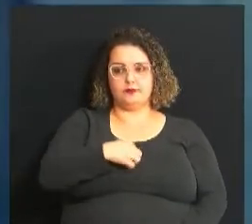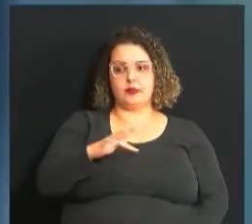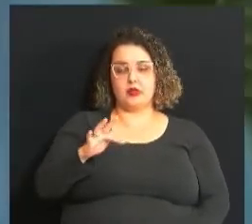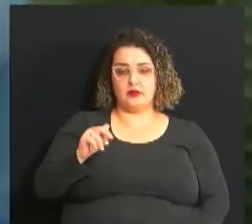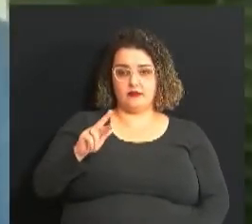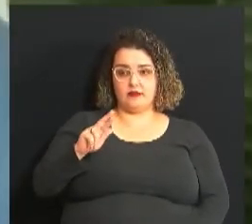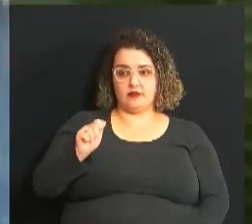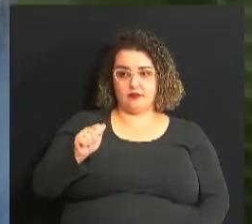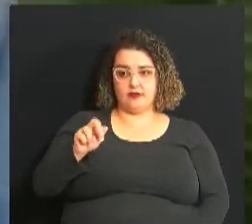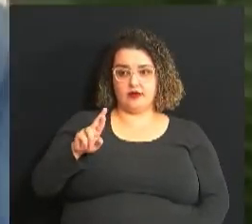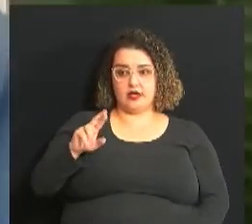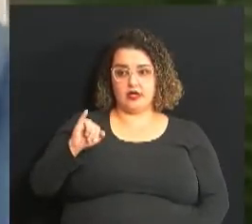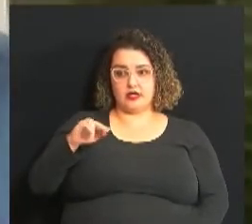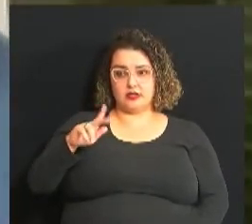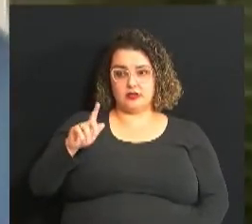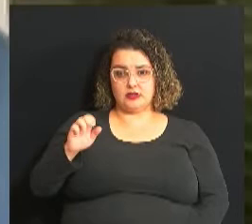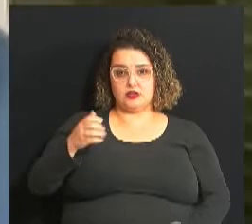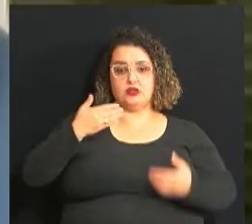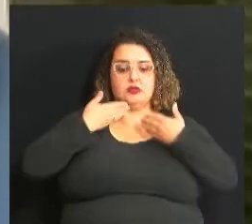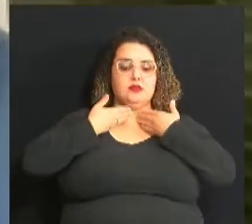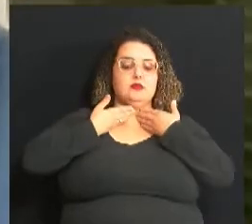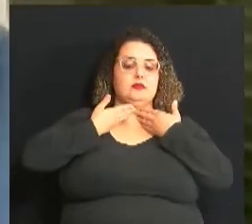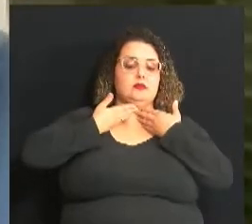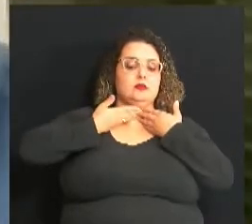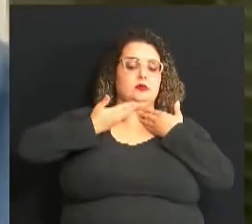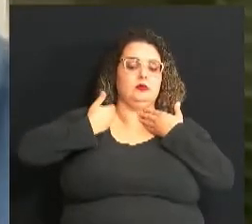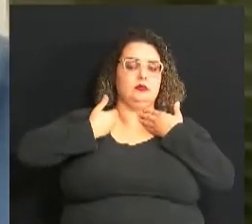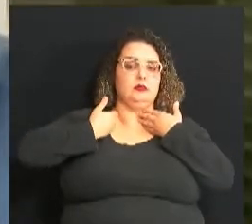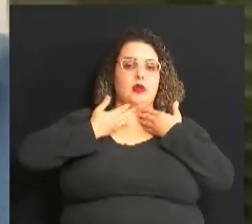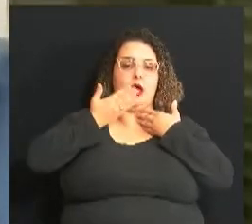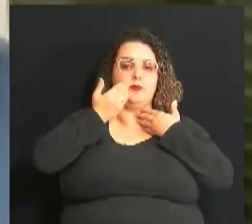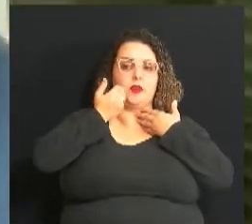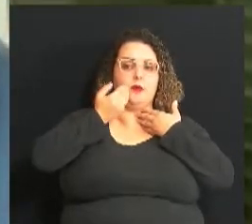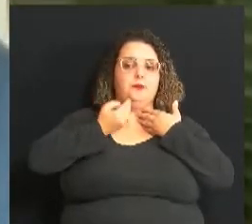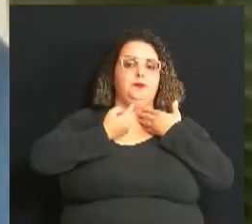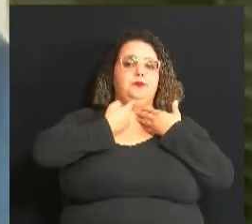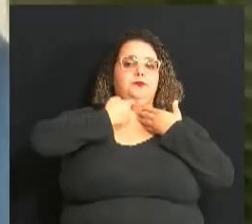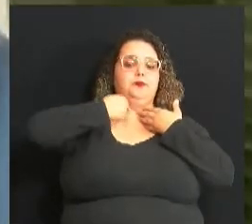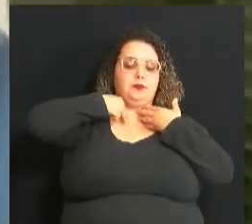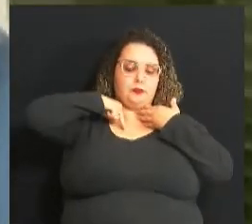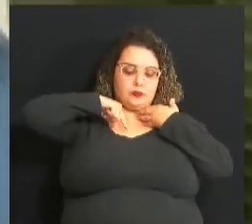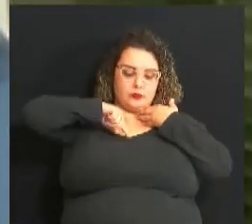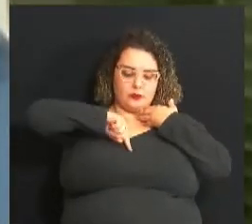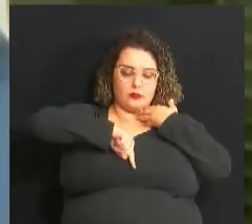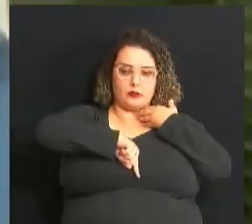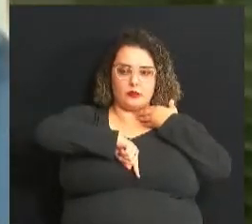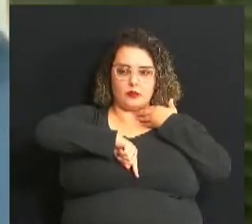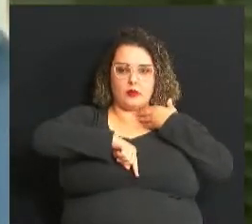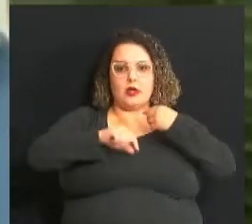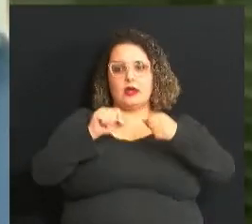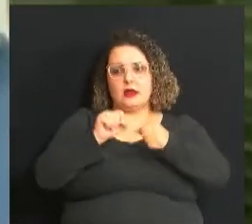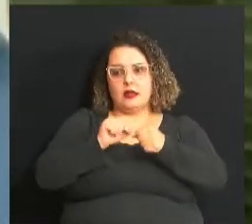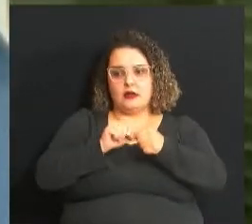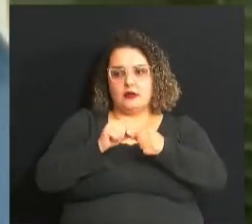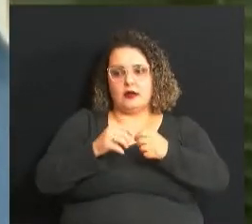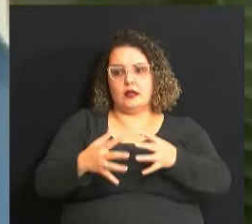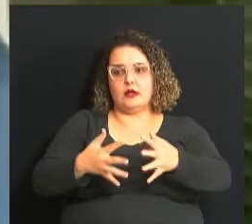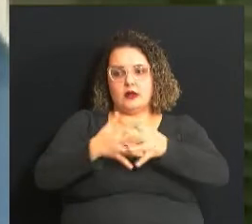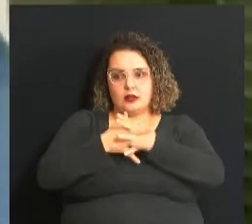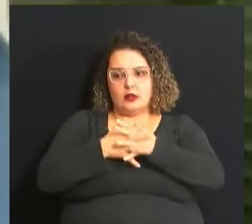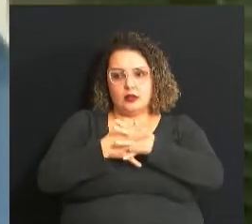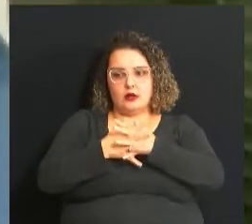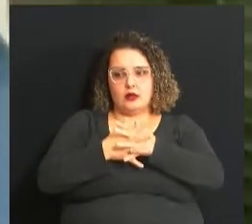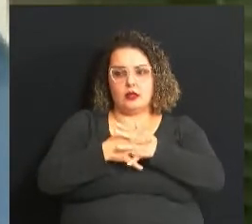dessa estrutura e leva a comida da boca até o estômago. Às vezes as pessoas fazem um pouco de confusão entre laringe e faringe, mas